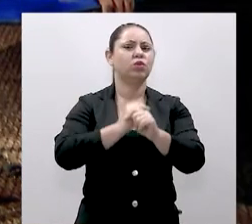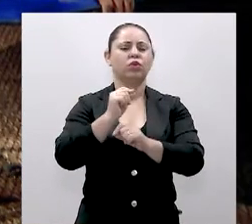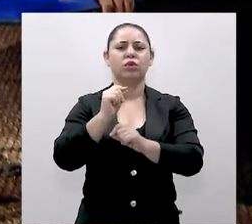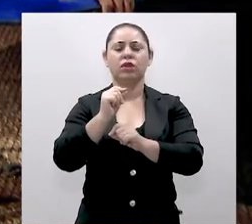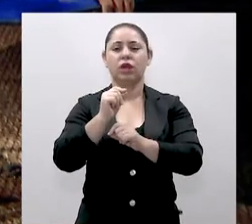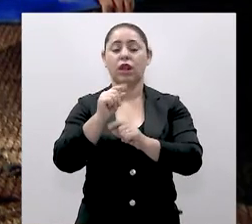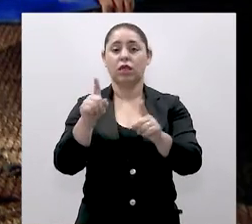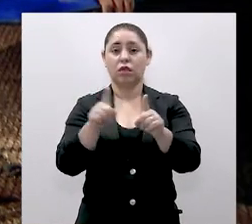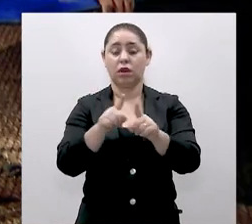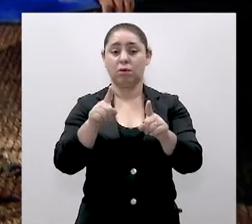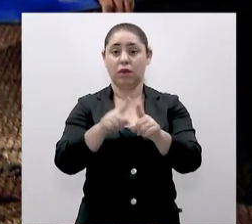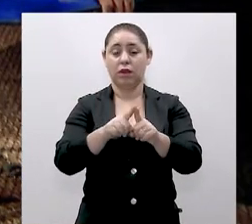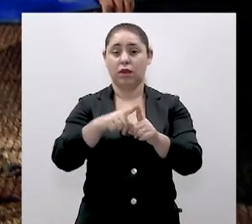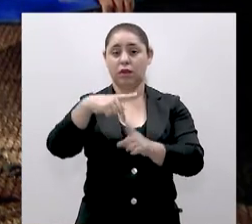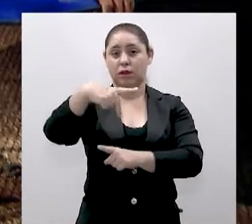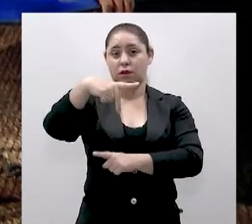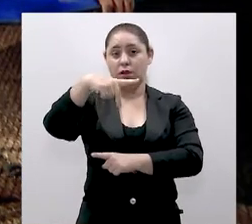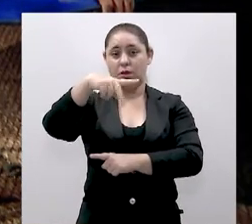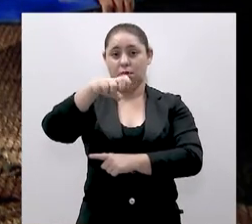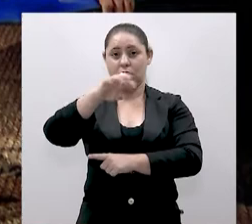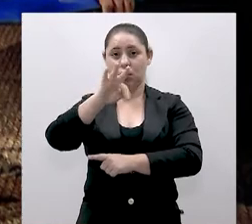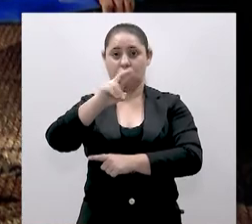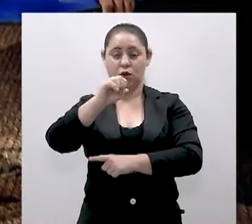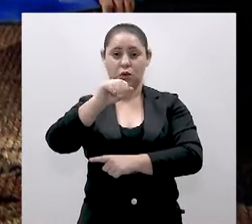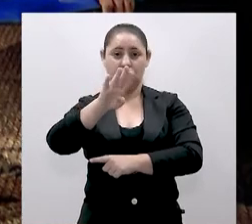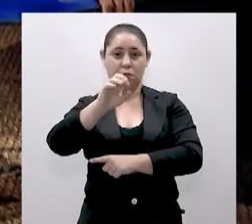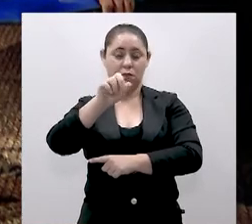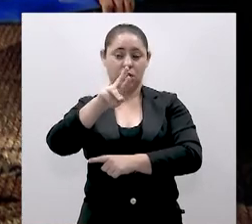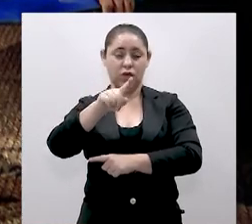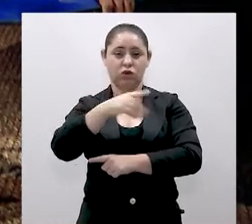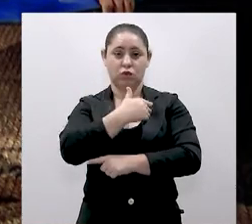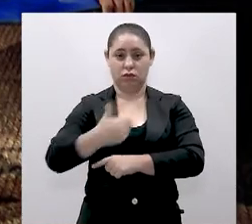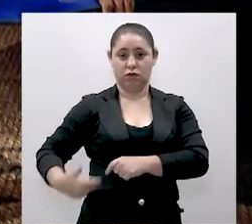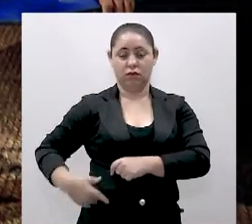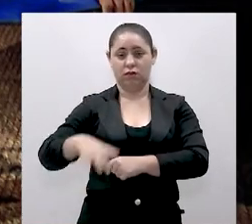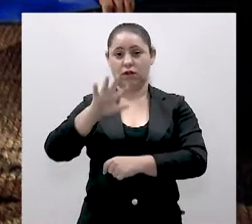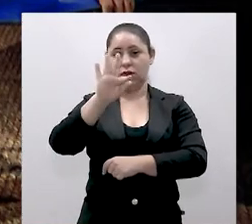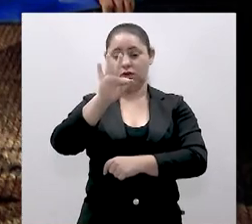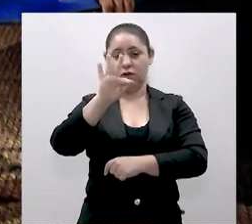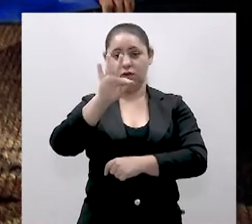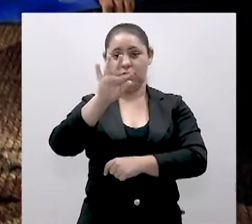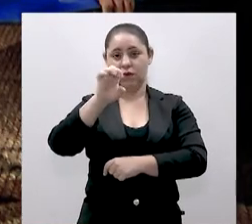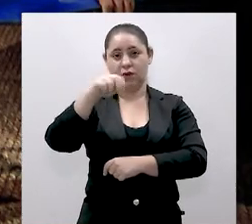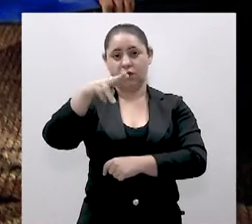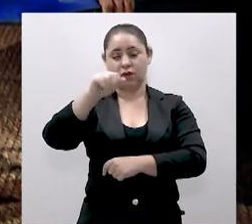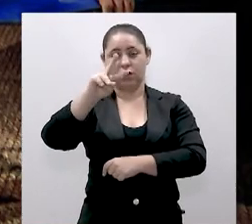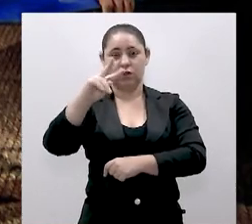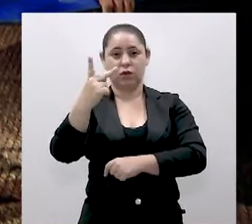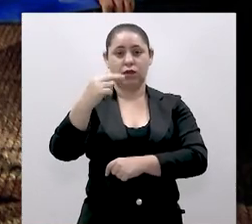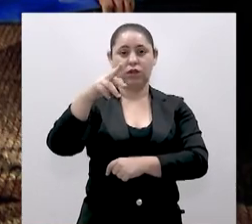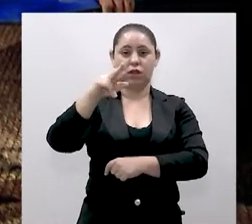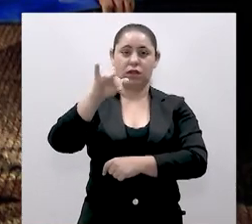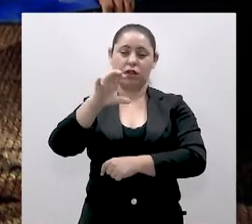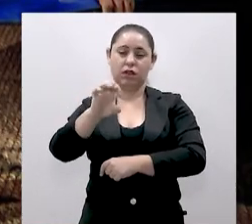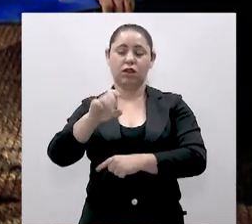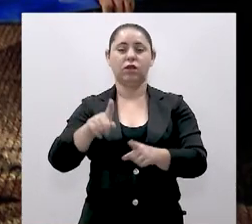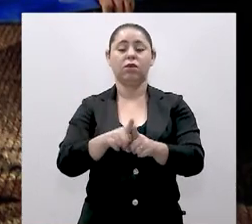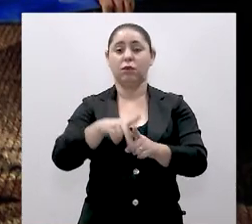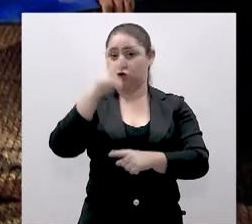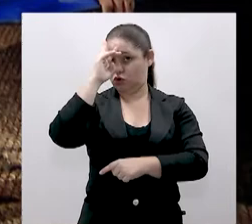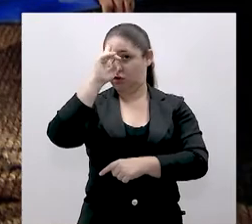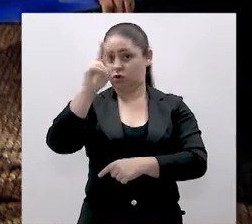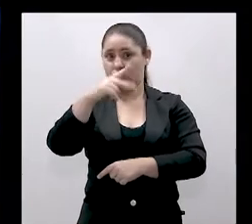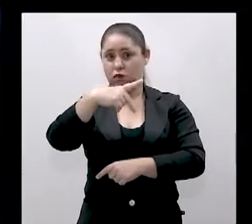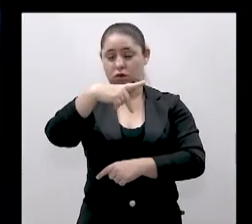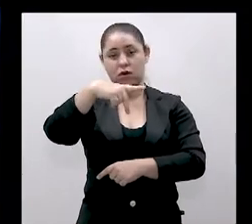preocupam Diretoria da Petrobras também assim do governo Ricardo acusa governo Fernando Henrique Cardoso e eu fui diretor de gás e energia